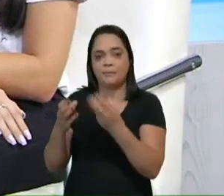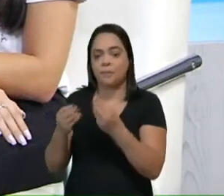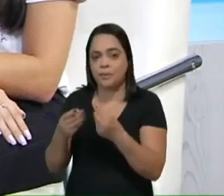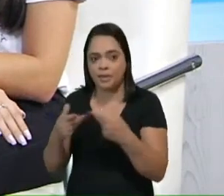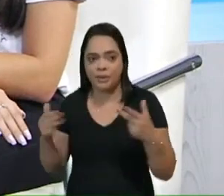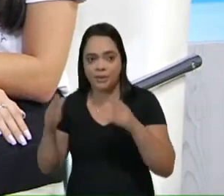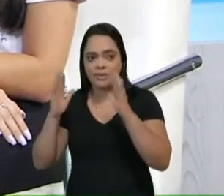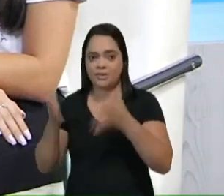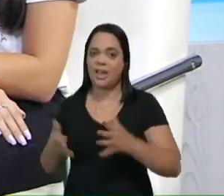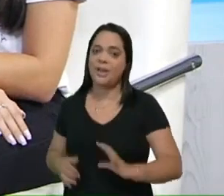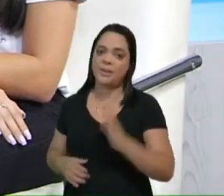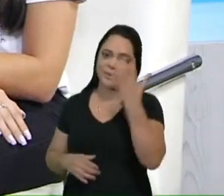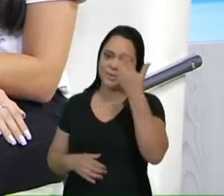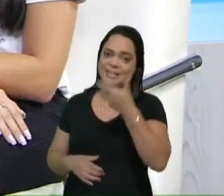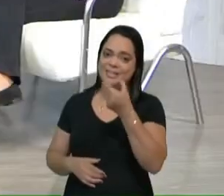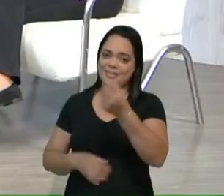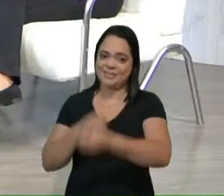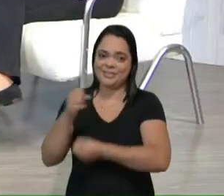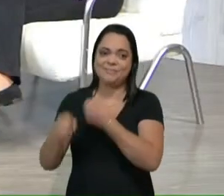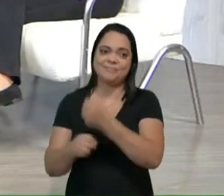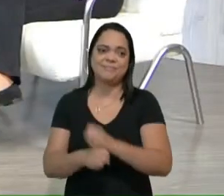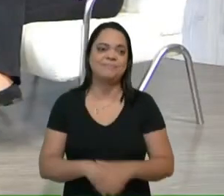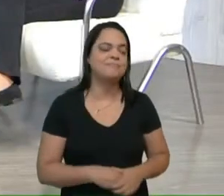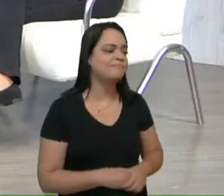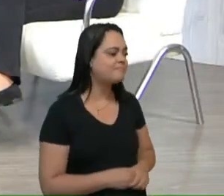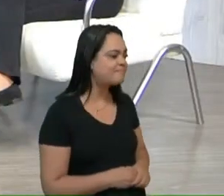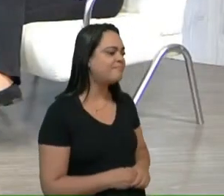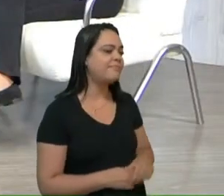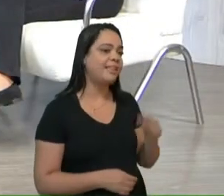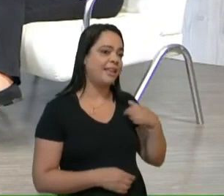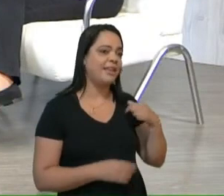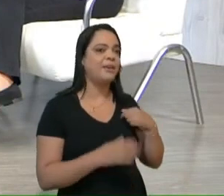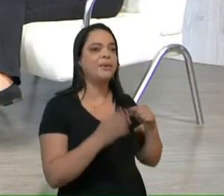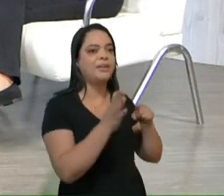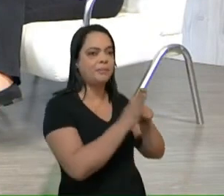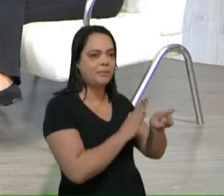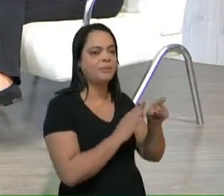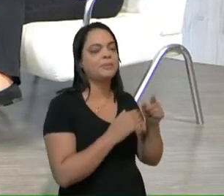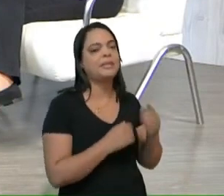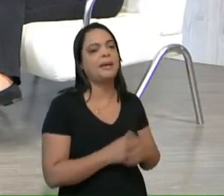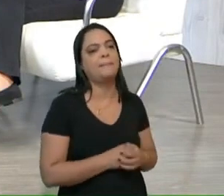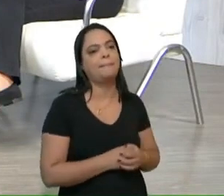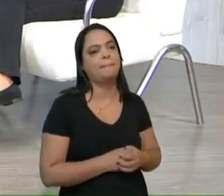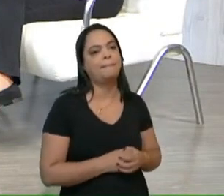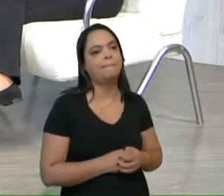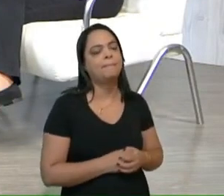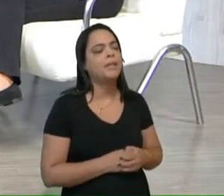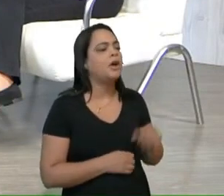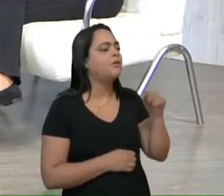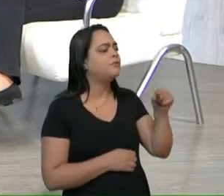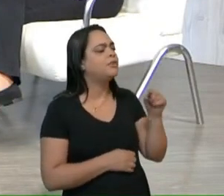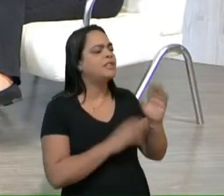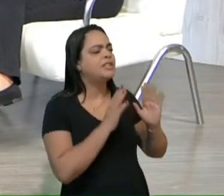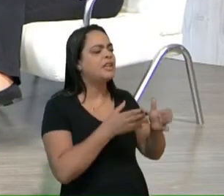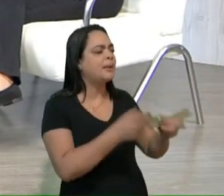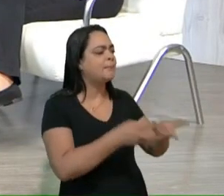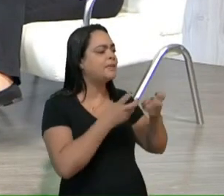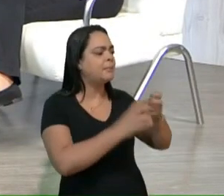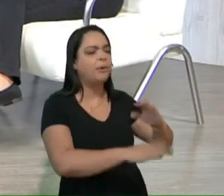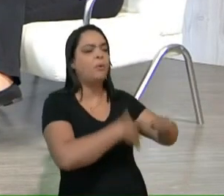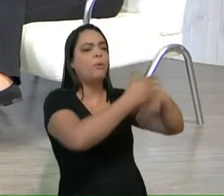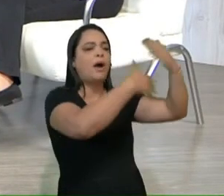coisa aconteceu também nesses 20 anos nesse tempo né é um ponto que eu ia até destacar com você é O que que você já percebeu que